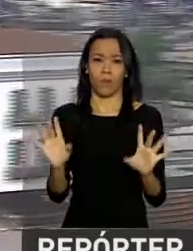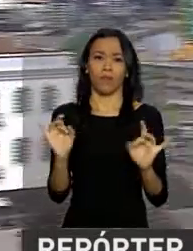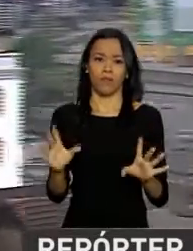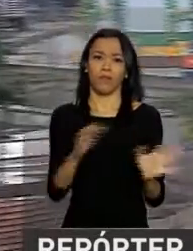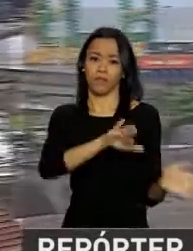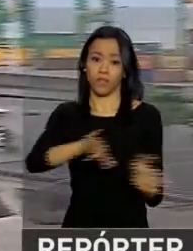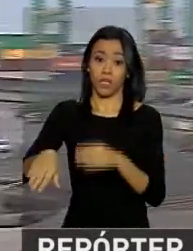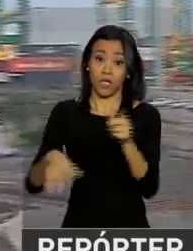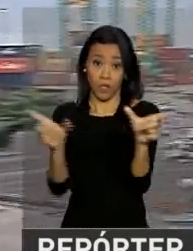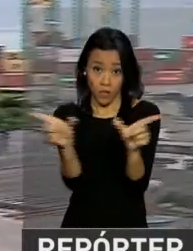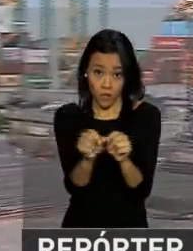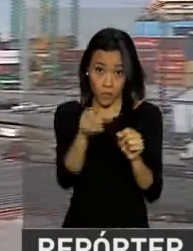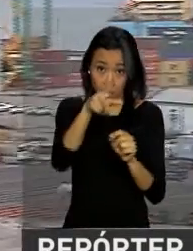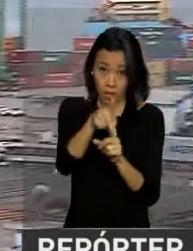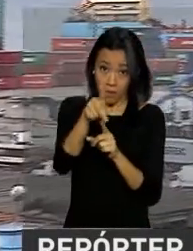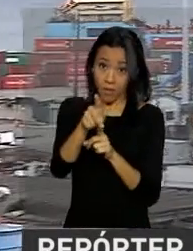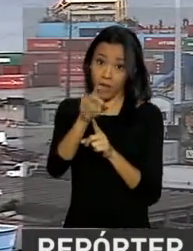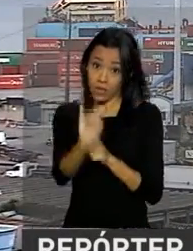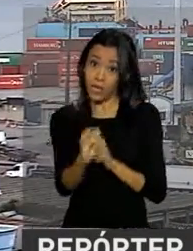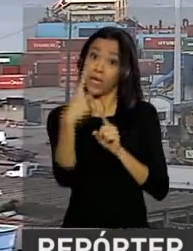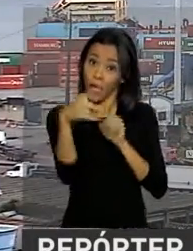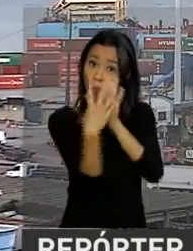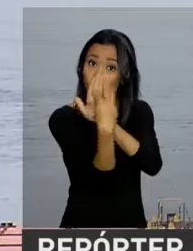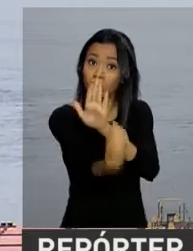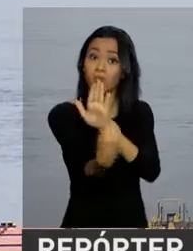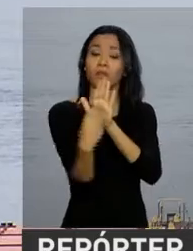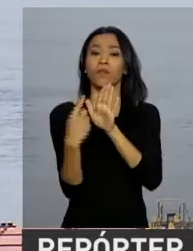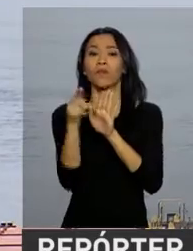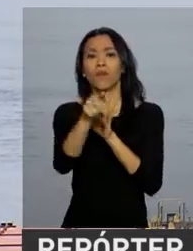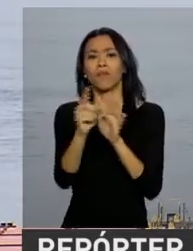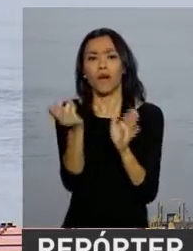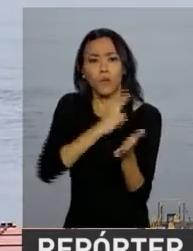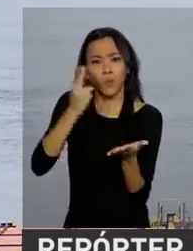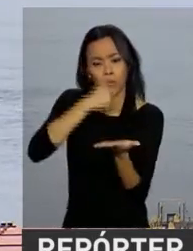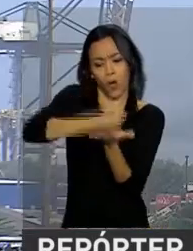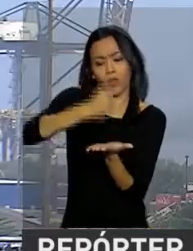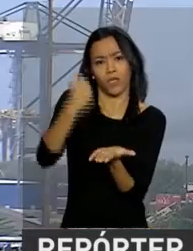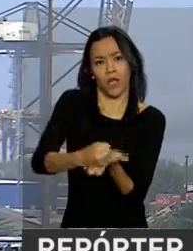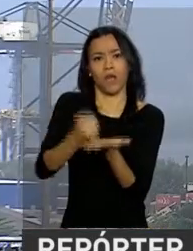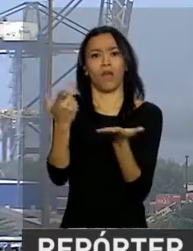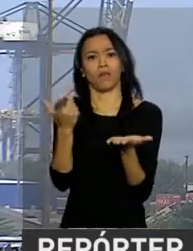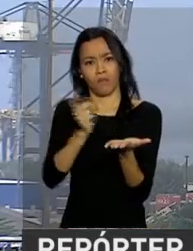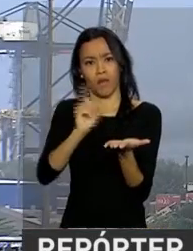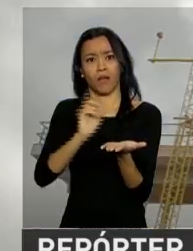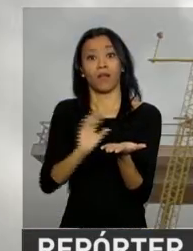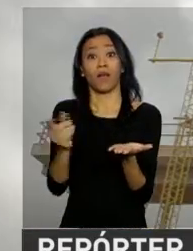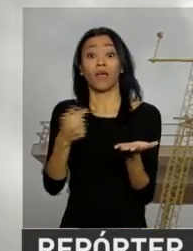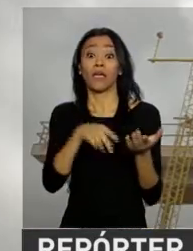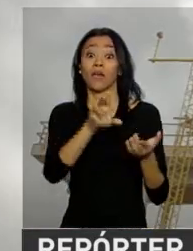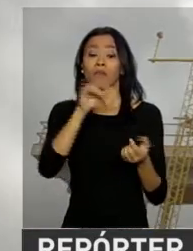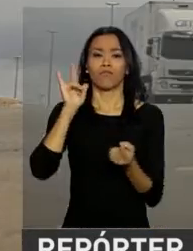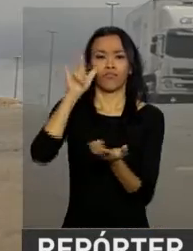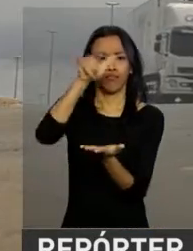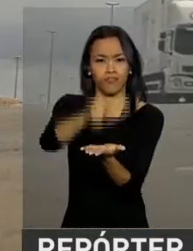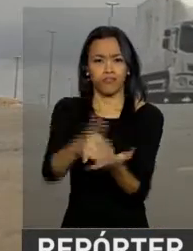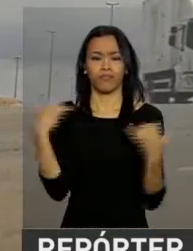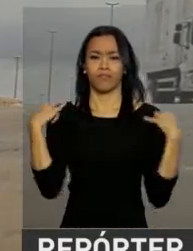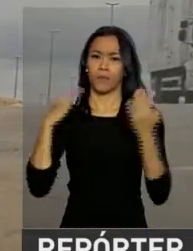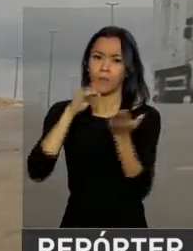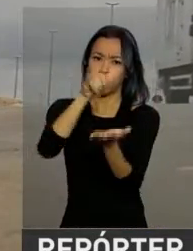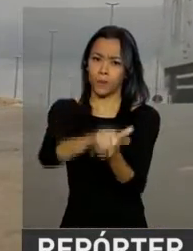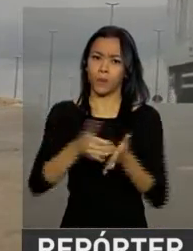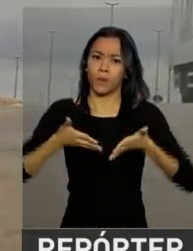pp ideb universalizar as regras dos editais para agilizar os processos de concessão de portos aeroportos rodovias